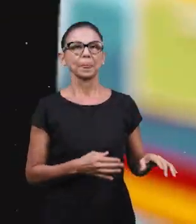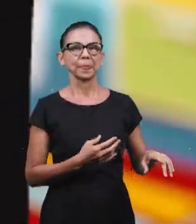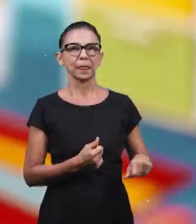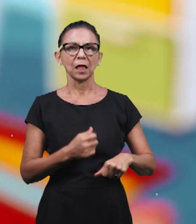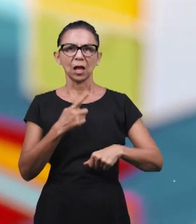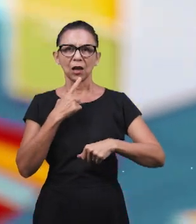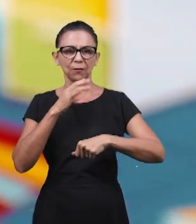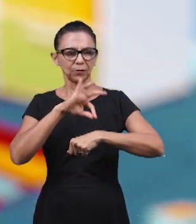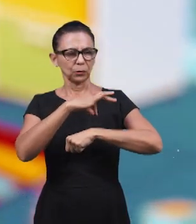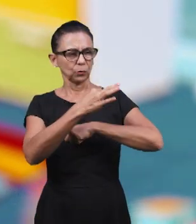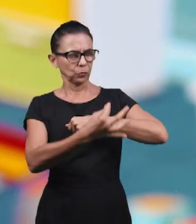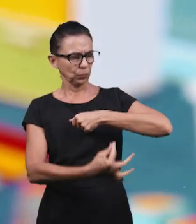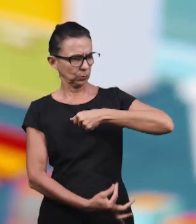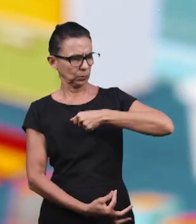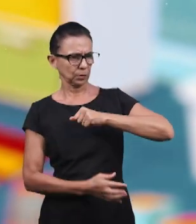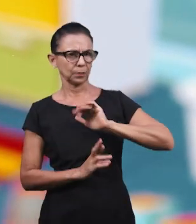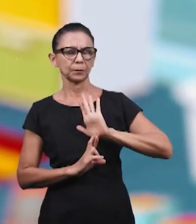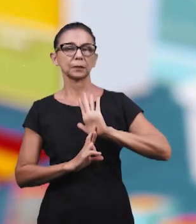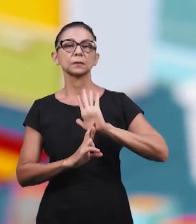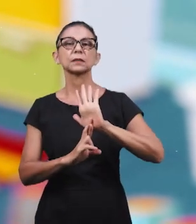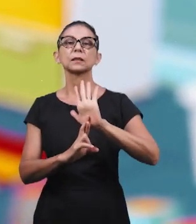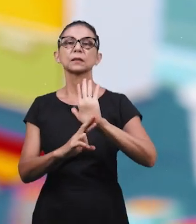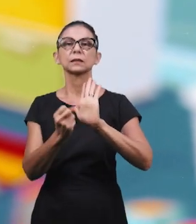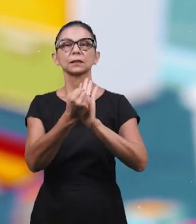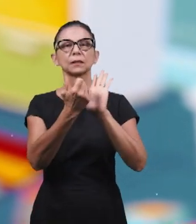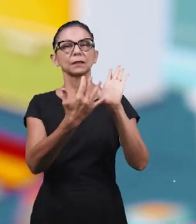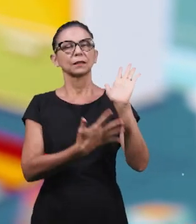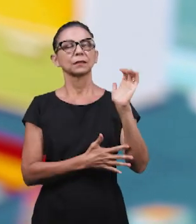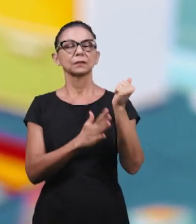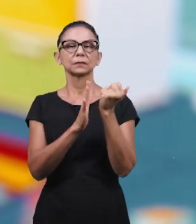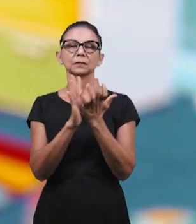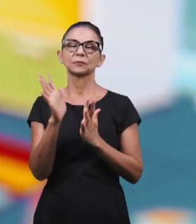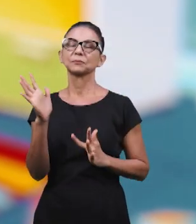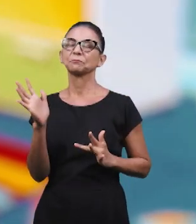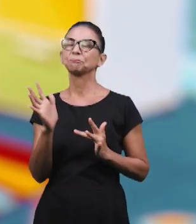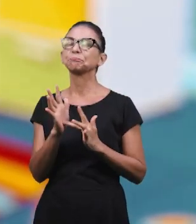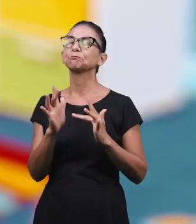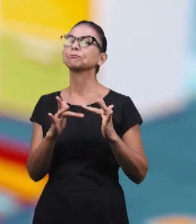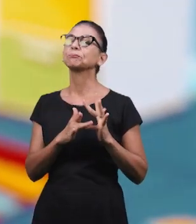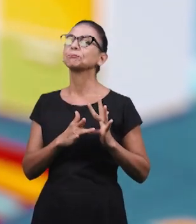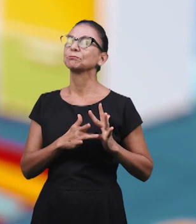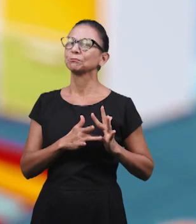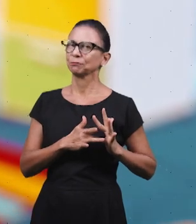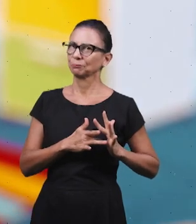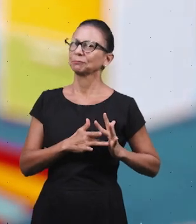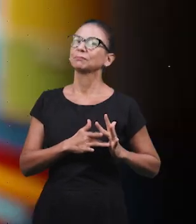de escarlata representa o sangue de